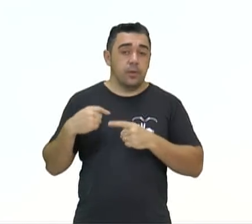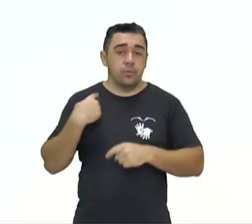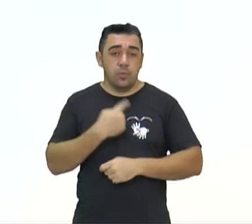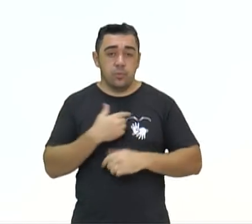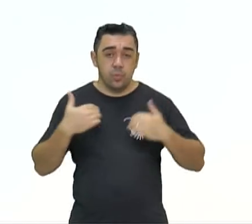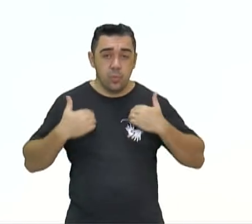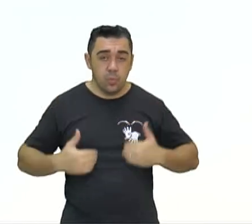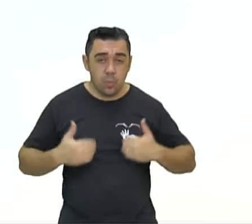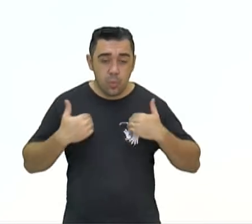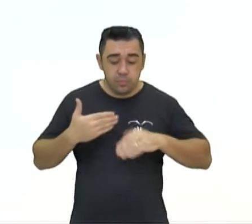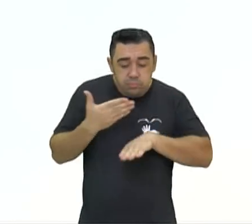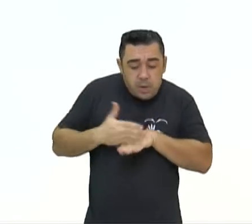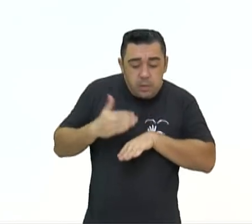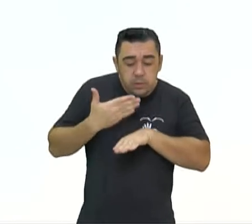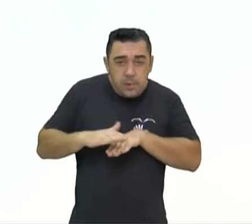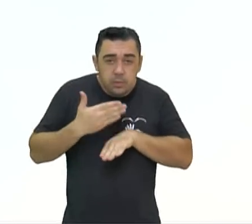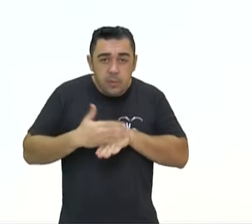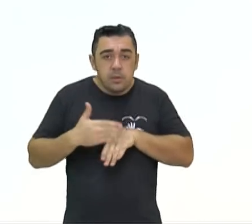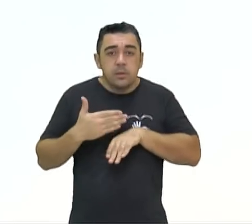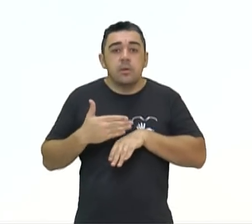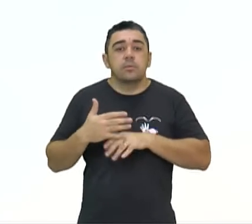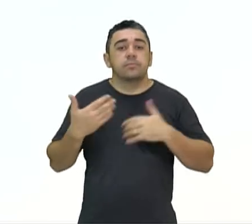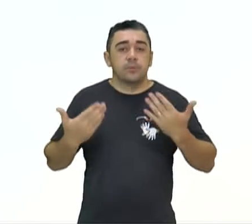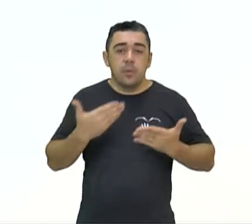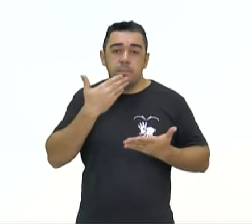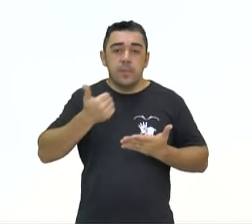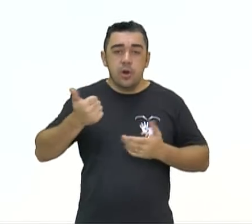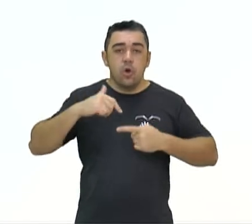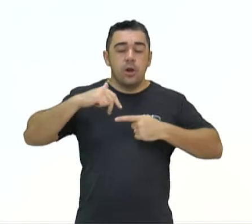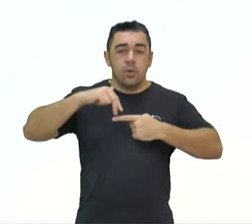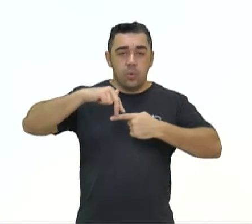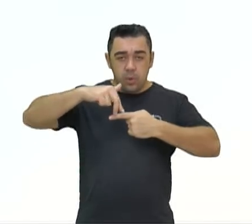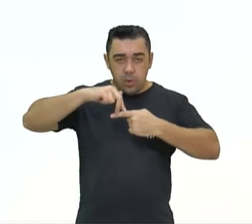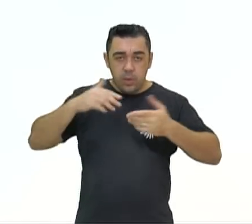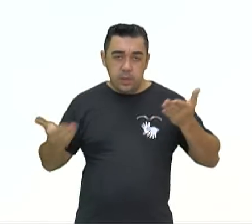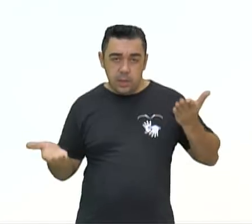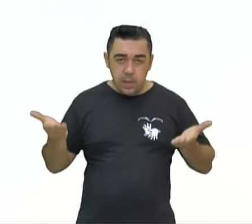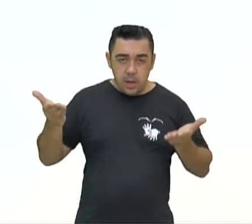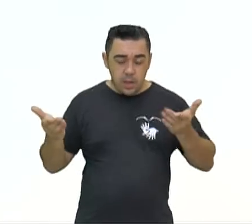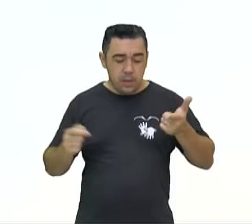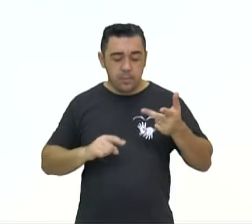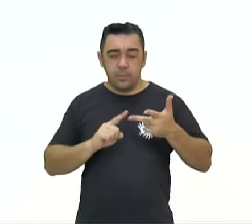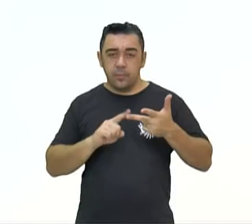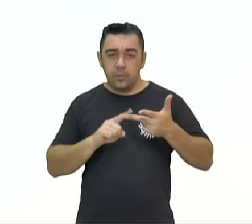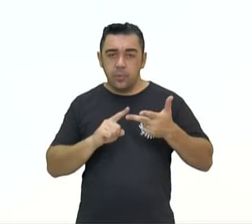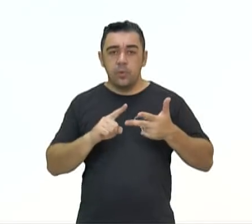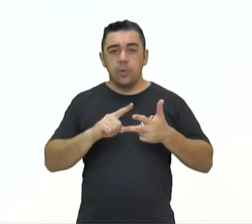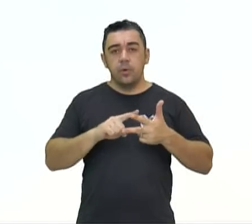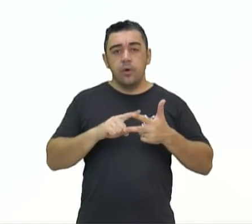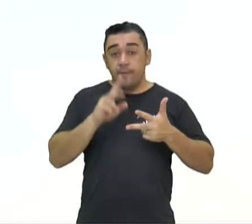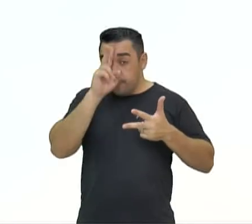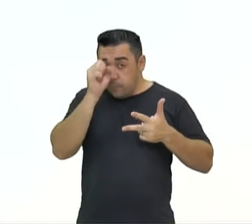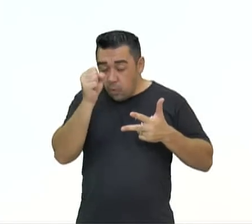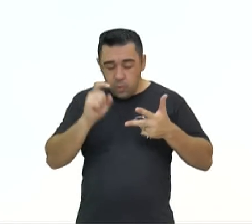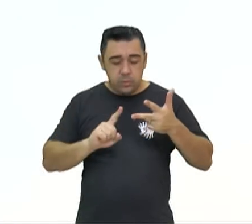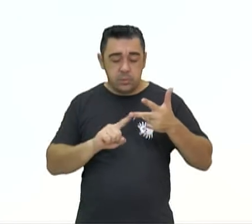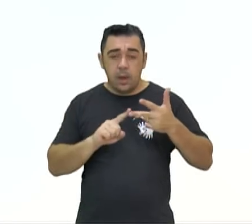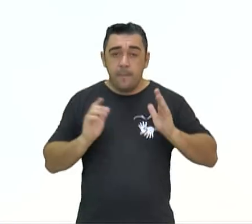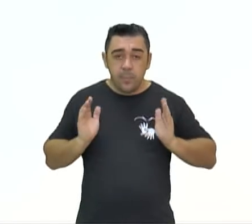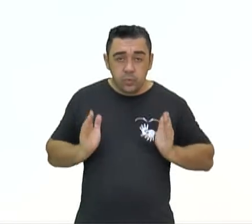da prática do slackline, nós melhoramos o nosso equilíbrio, a nossa força corporal, a nossa postura, e